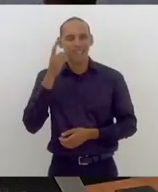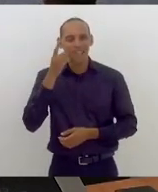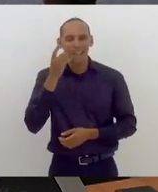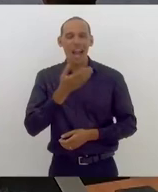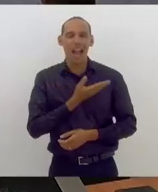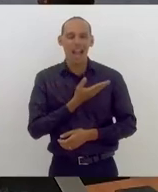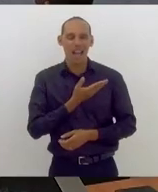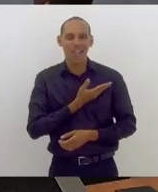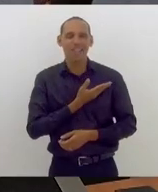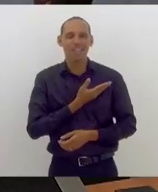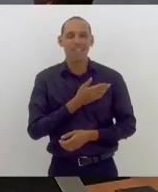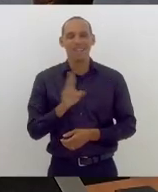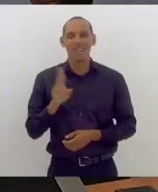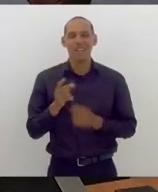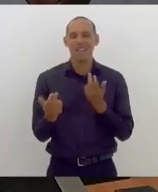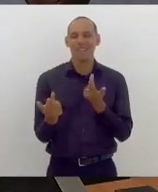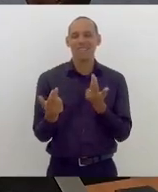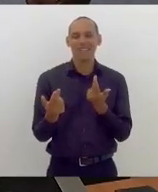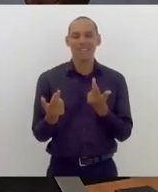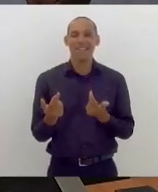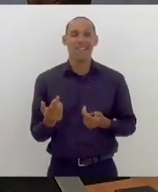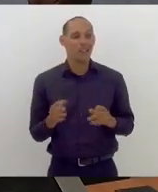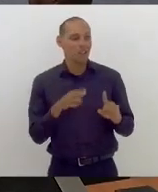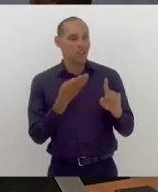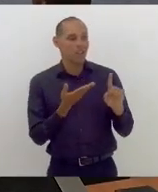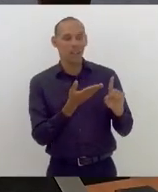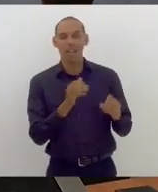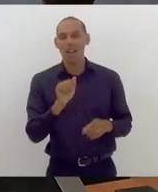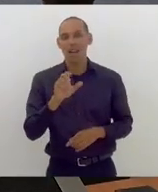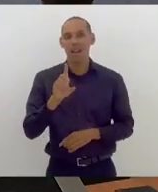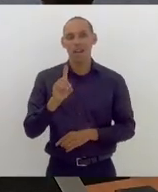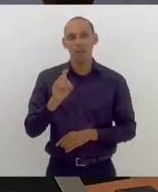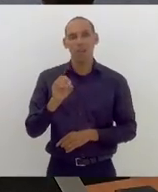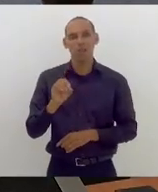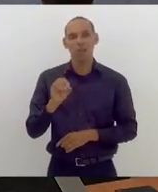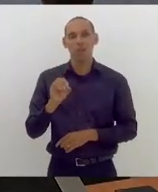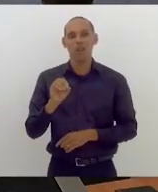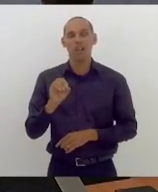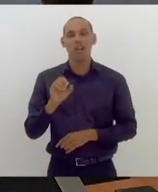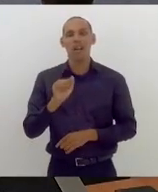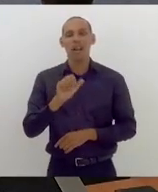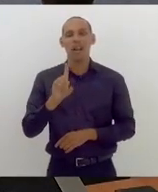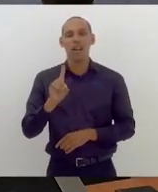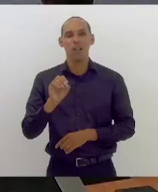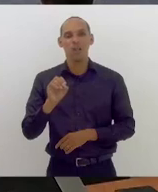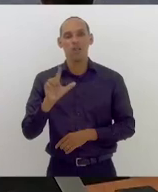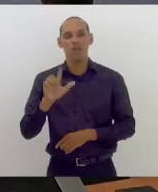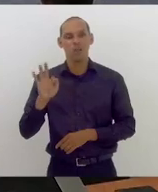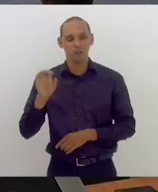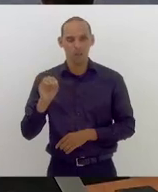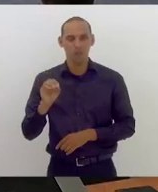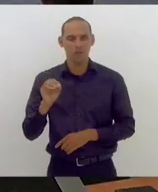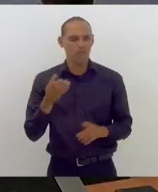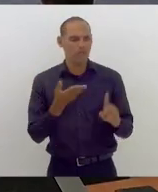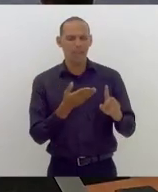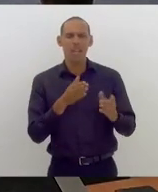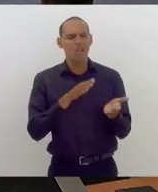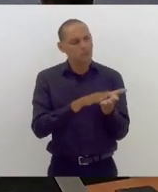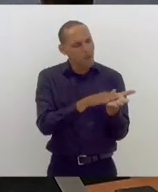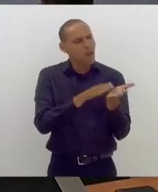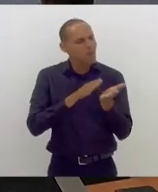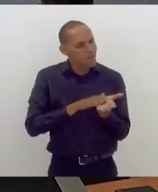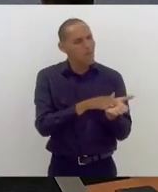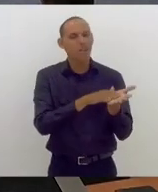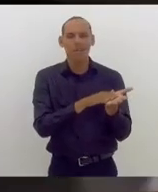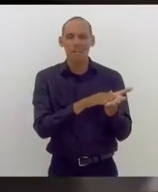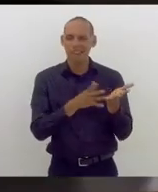xará, nosso homenageado, né, o Adolfo, que além de vários elogios que já recebeu aqui